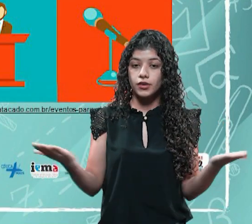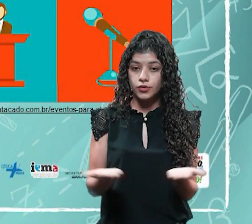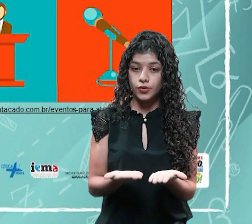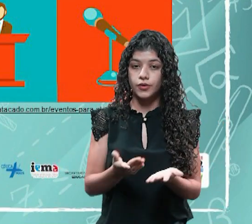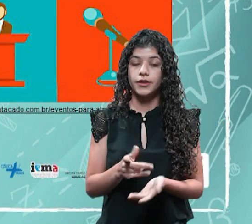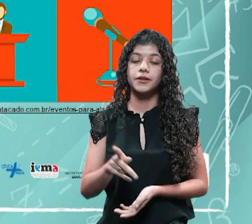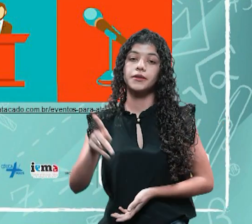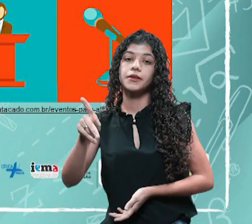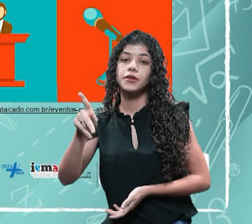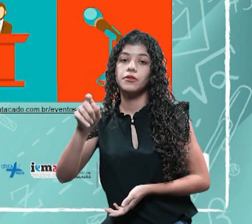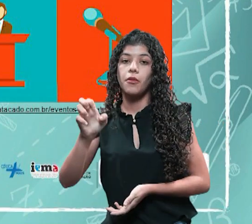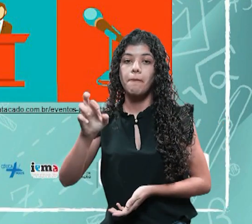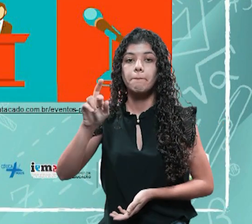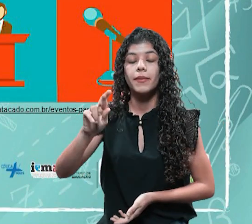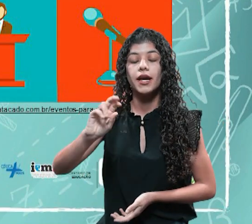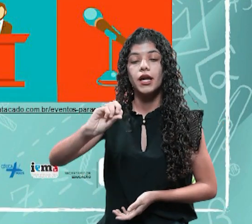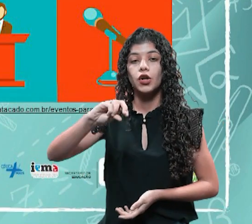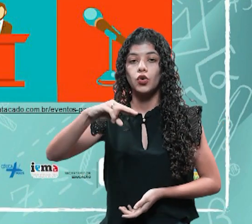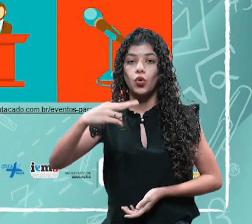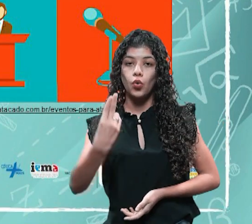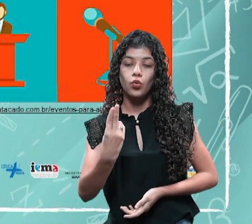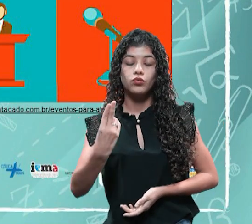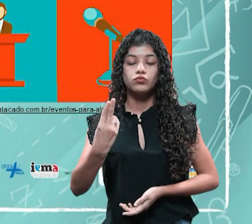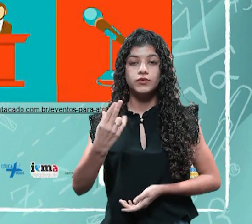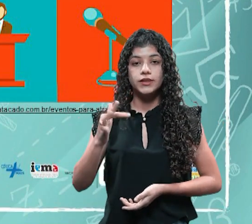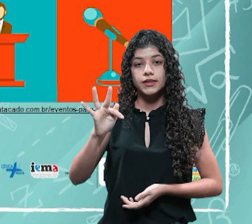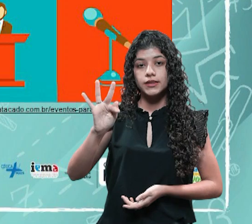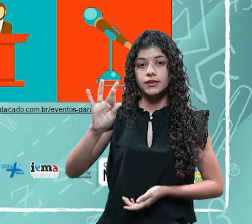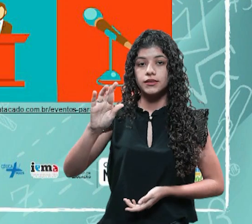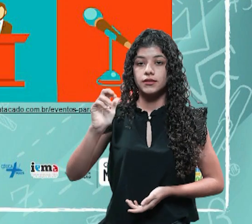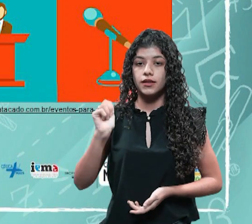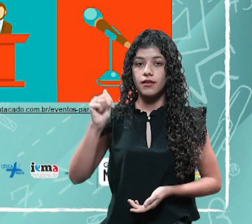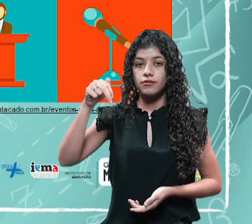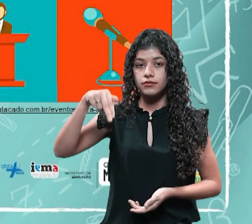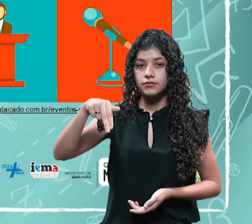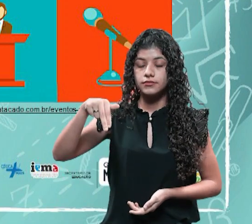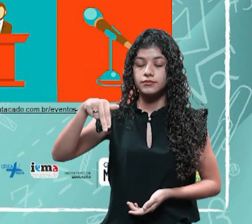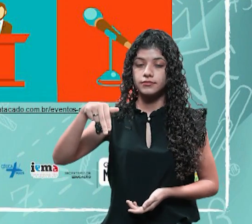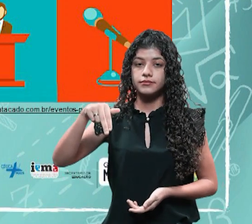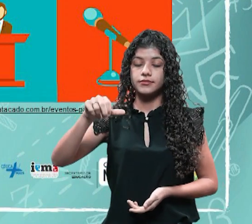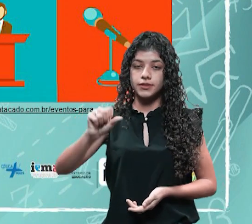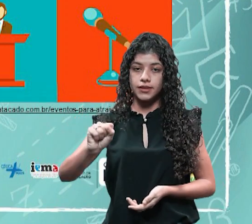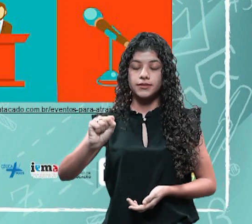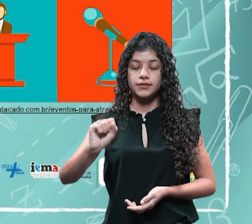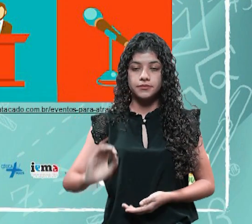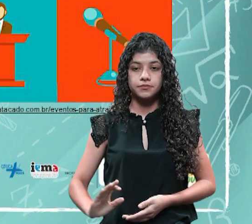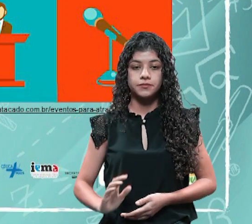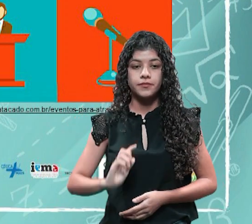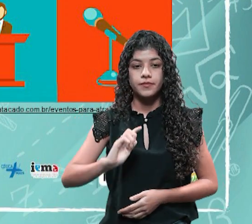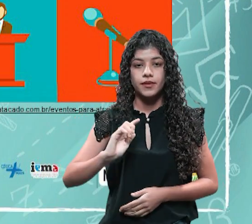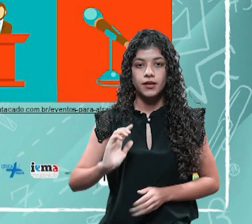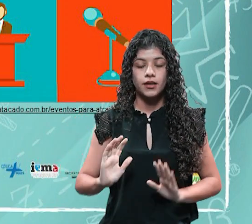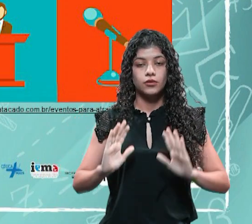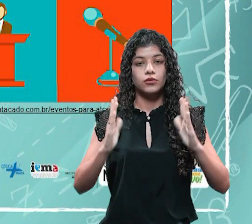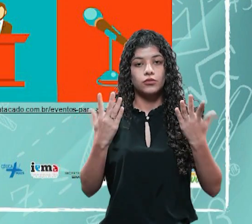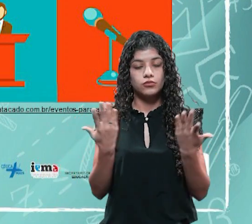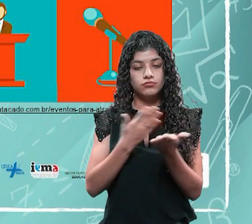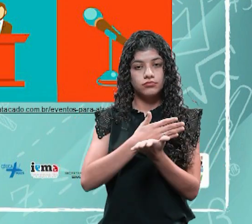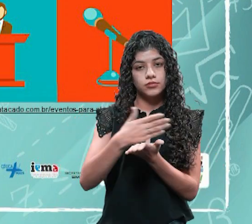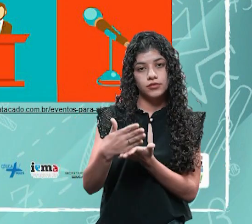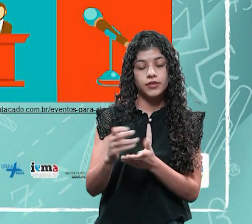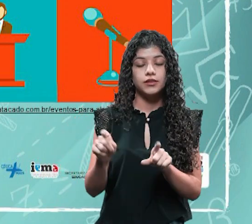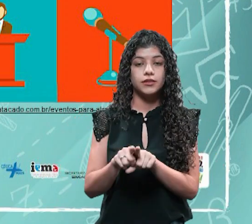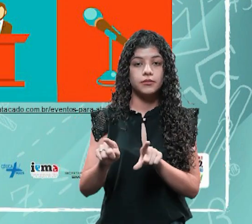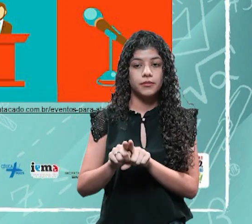ou trans-evento, que é o quê? A realização do evento. E o pós-evento, que é a avaliação e